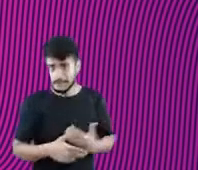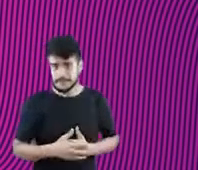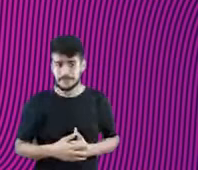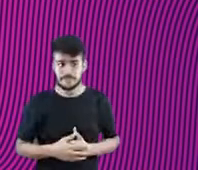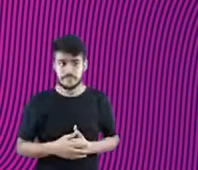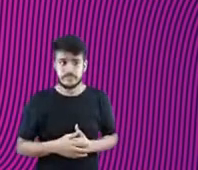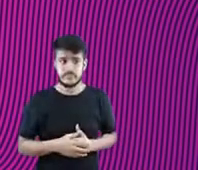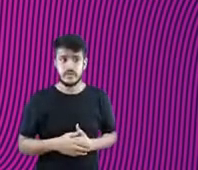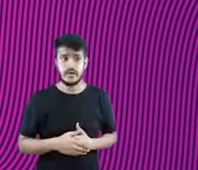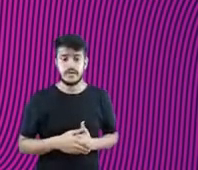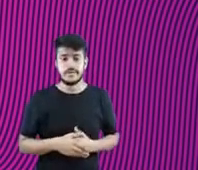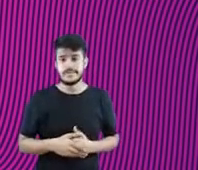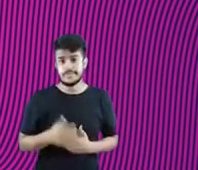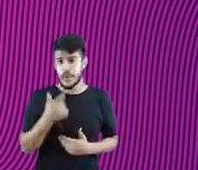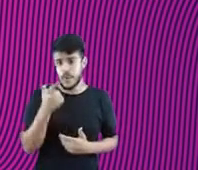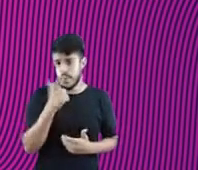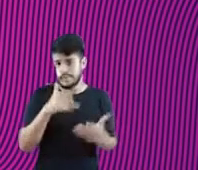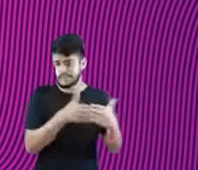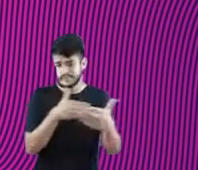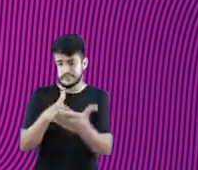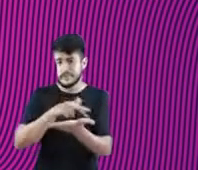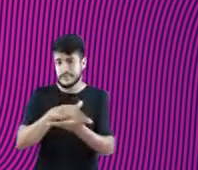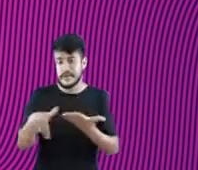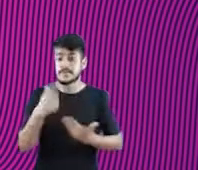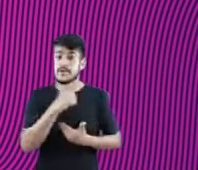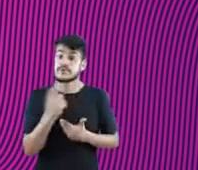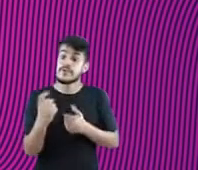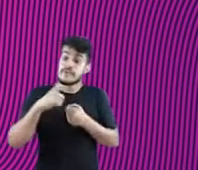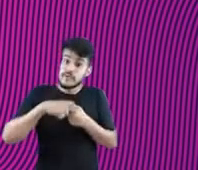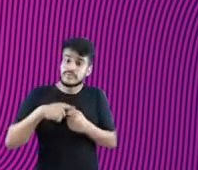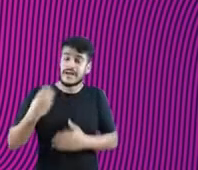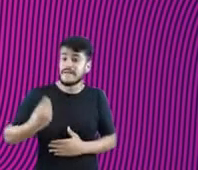Que elas encontram, né? Para retornar a essa vida